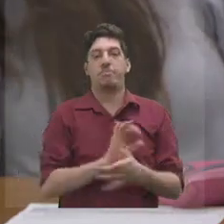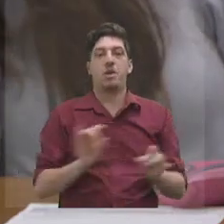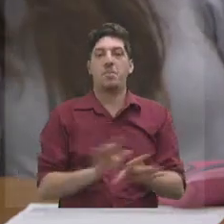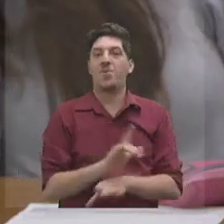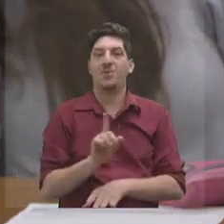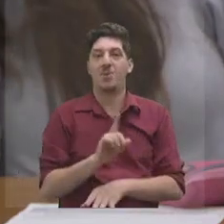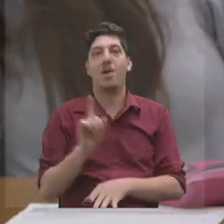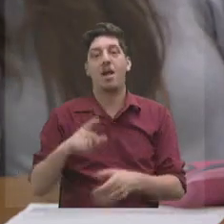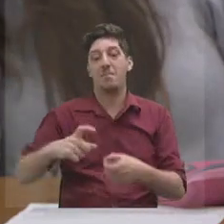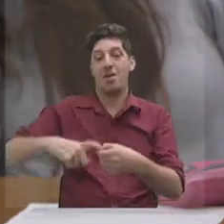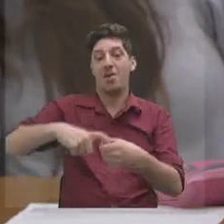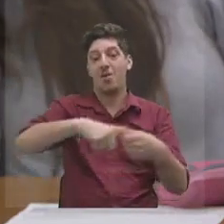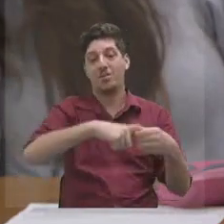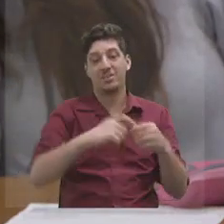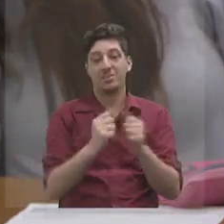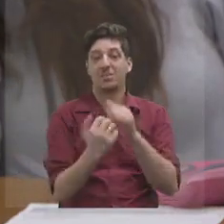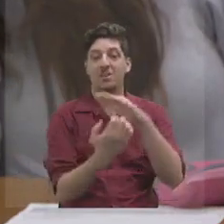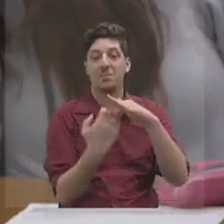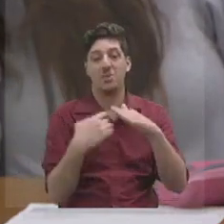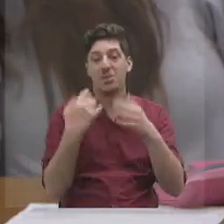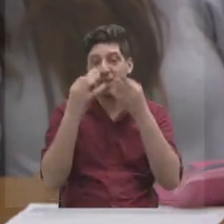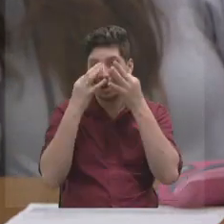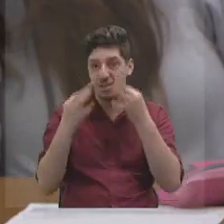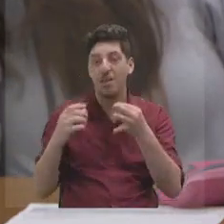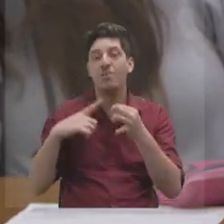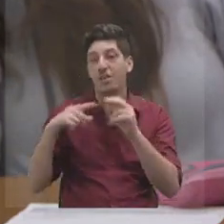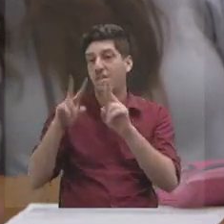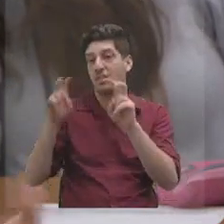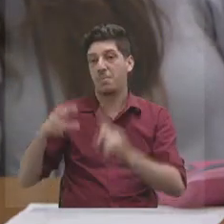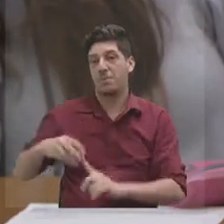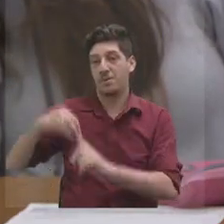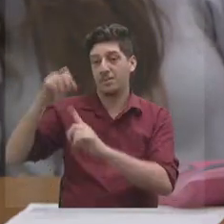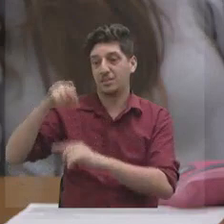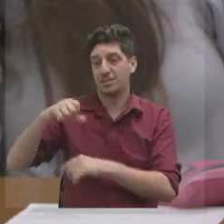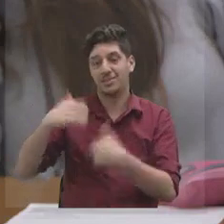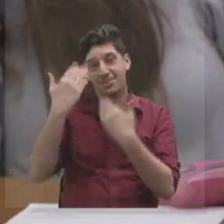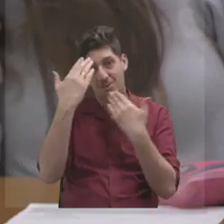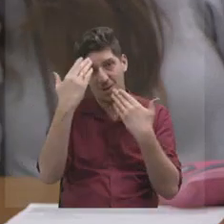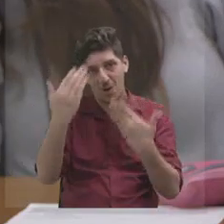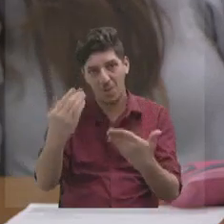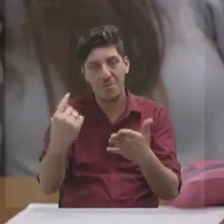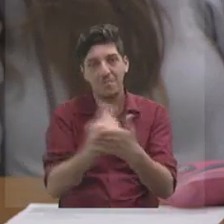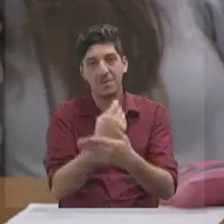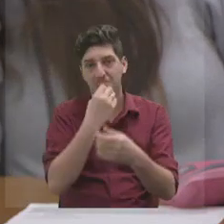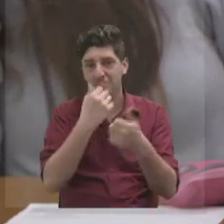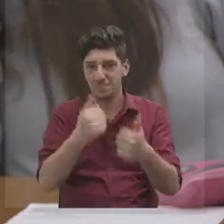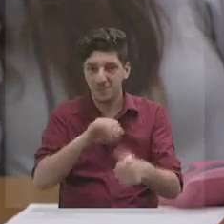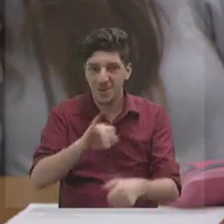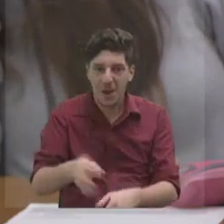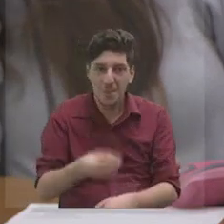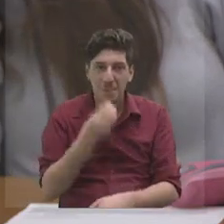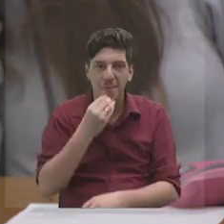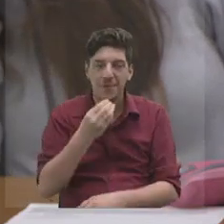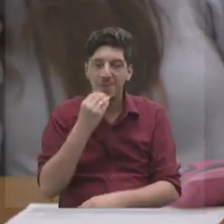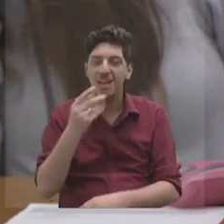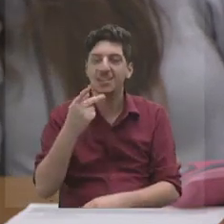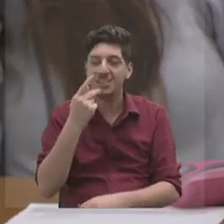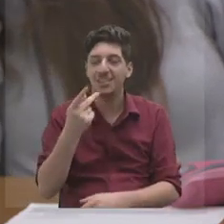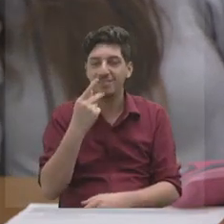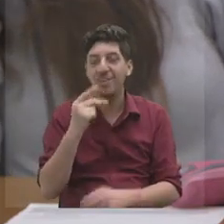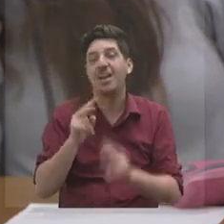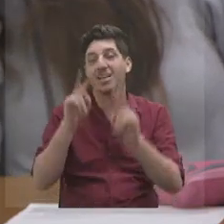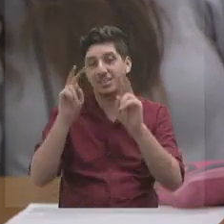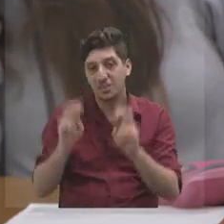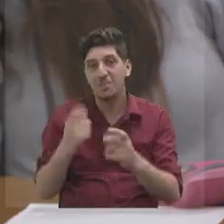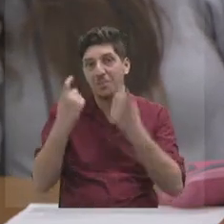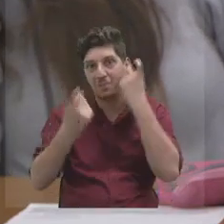atentos Esse é um tema que eu trato com Total prioridade ok agradeço a pergunta por ter essa oportunidade da gente poder fazer essa essa